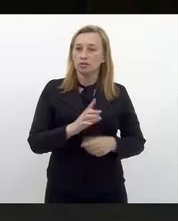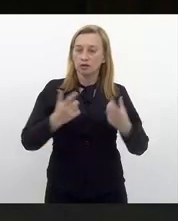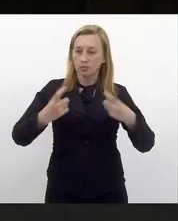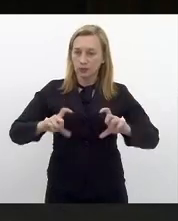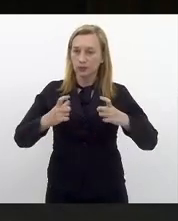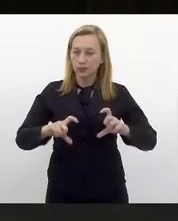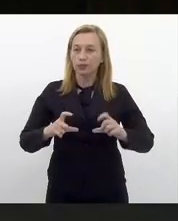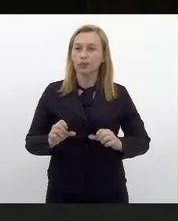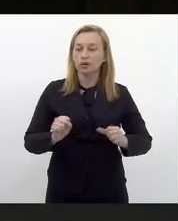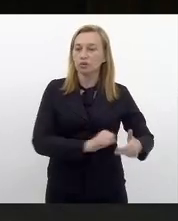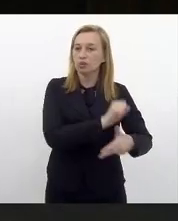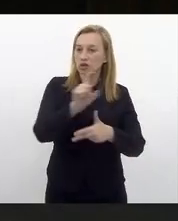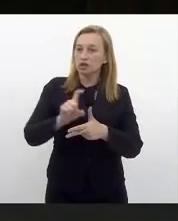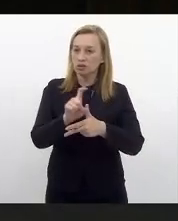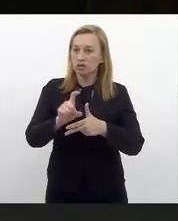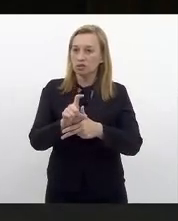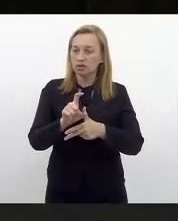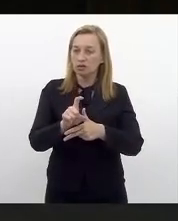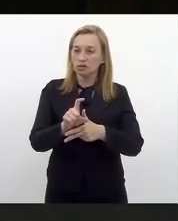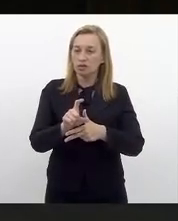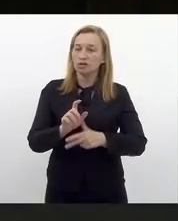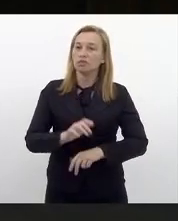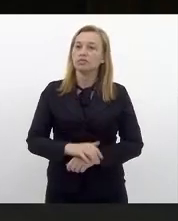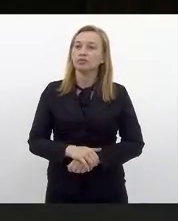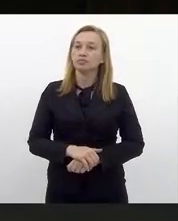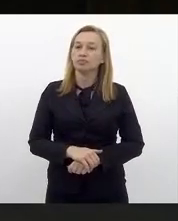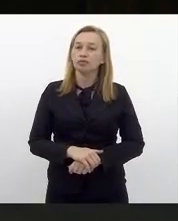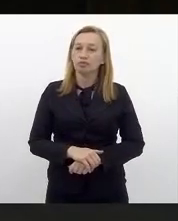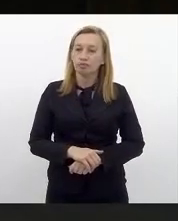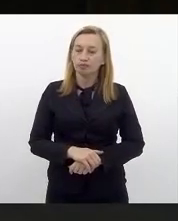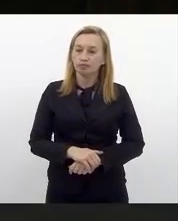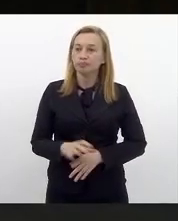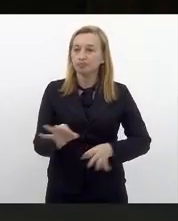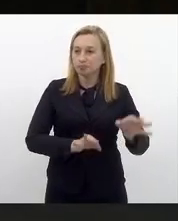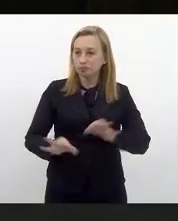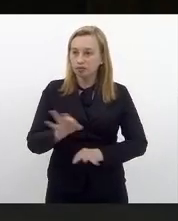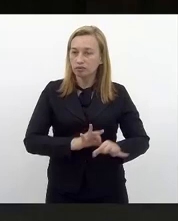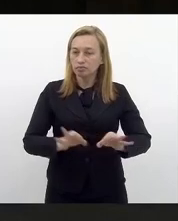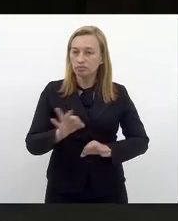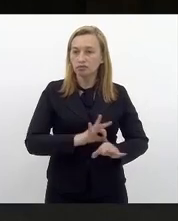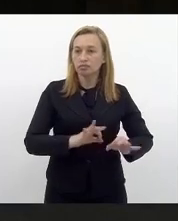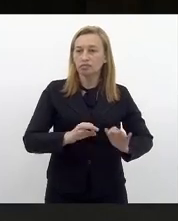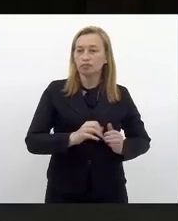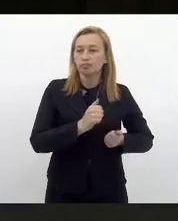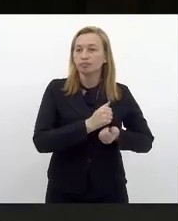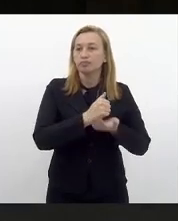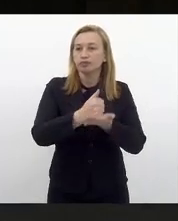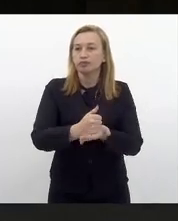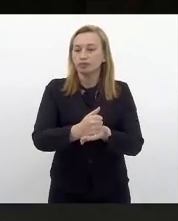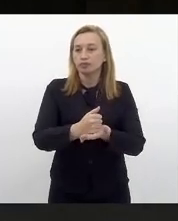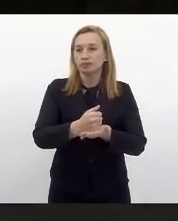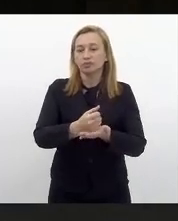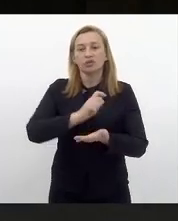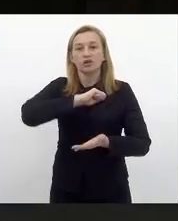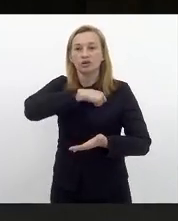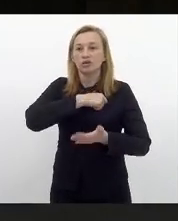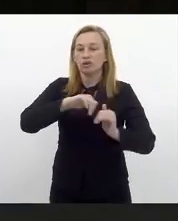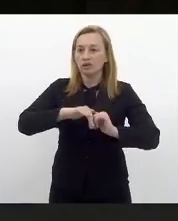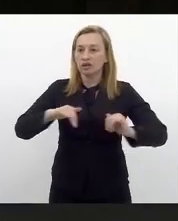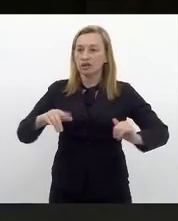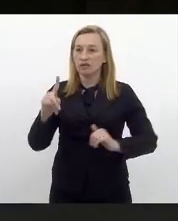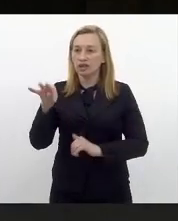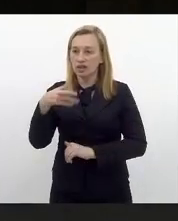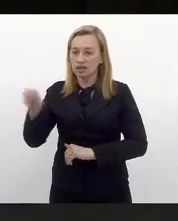O Poder Executivo prever a nas condicionantes do plano de recuperação fiscal o afastamento da vedação